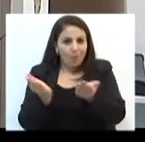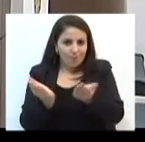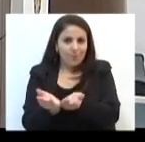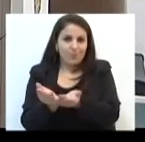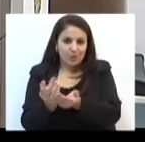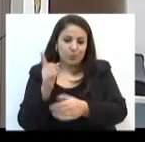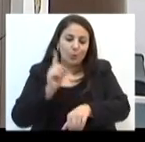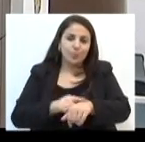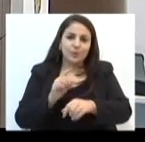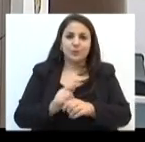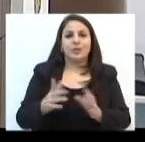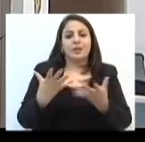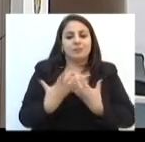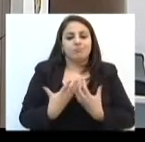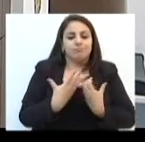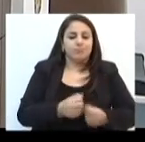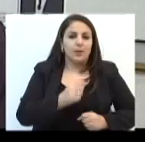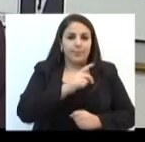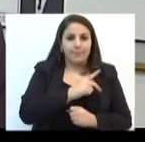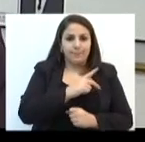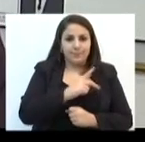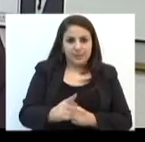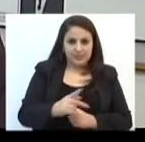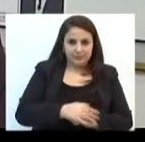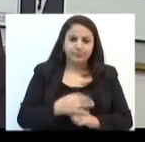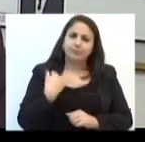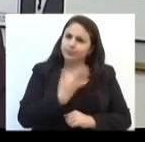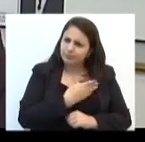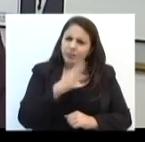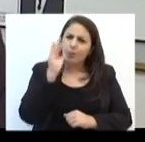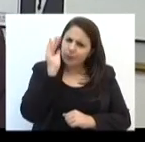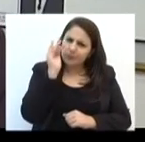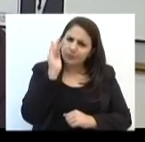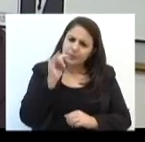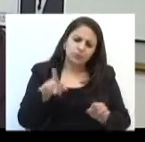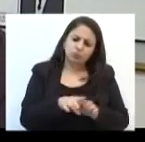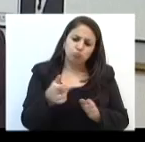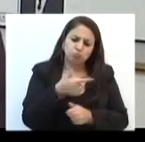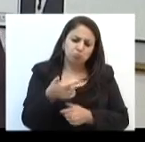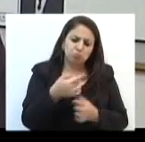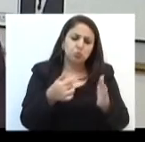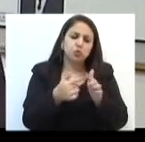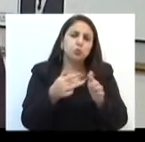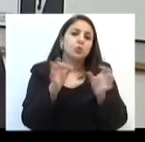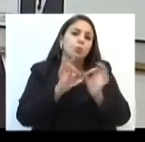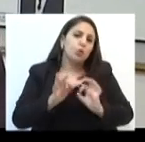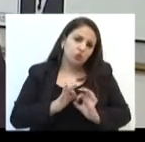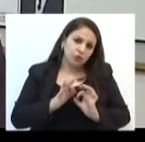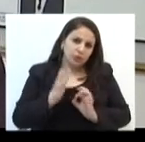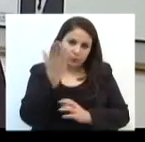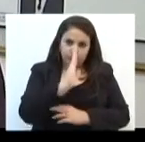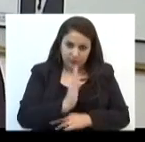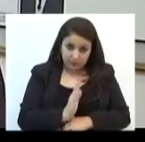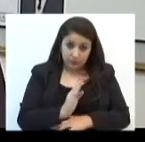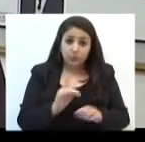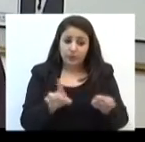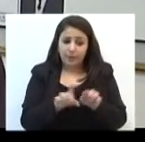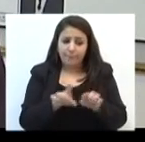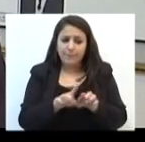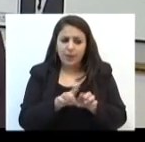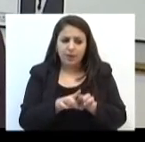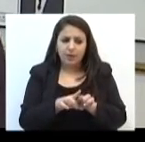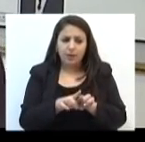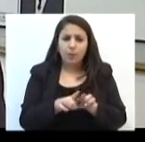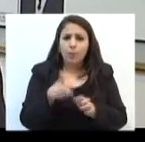na época em que assumiu a presidência. A gente percebia que não existia um projeto para o Brasil,